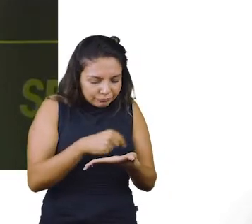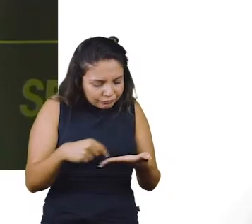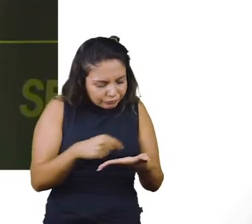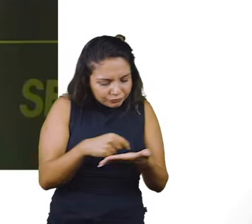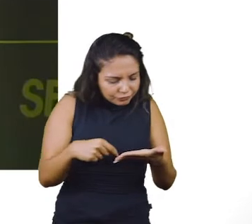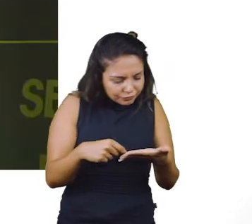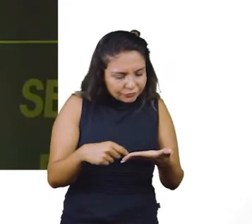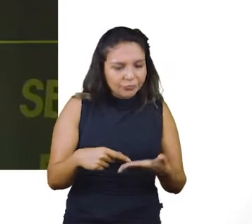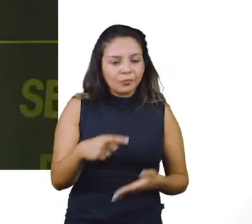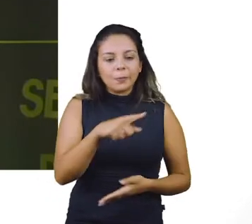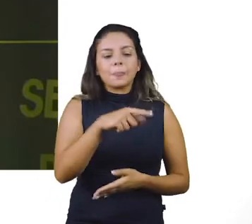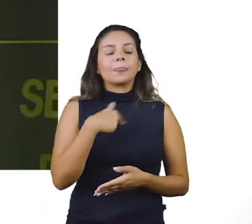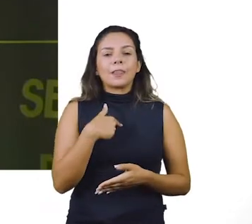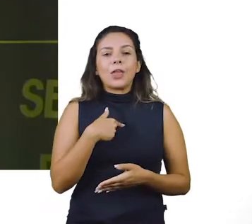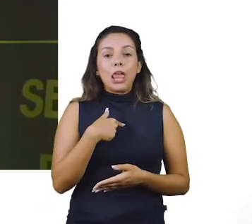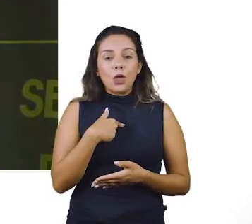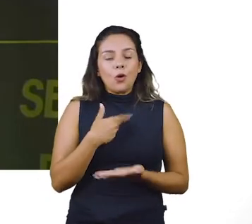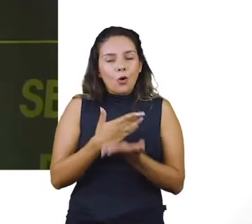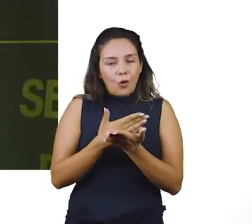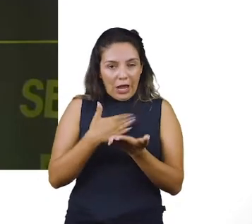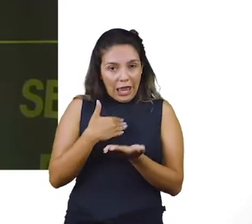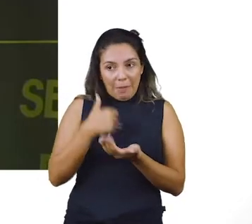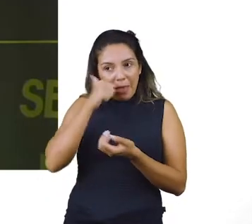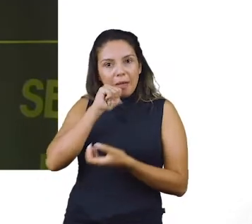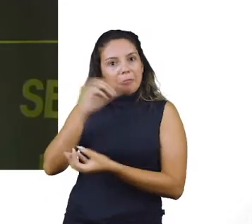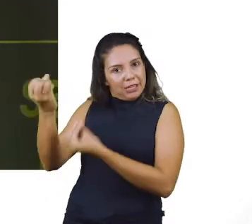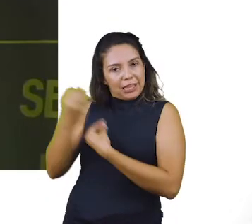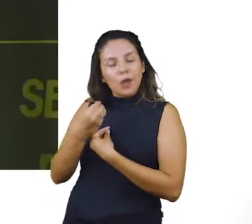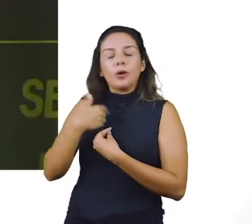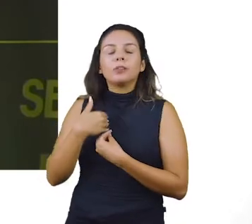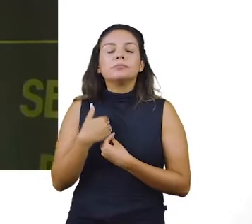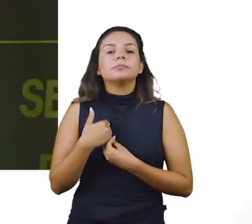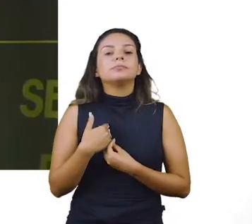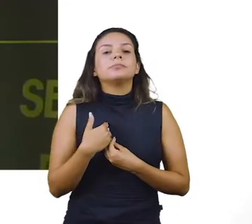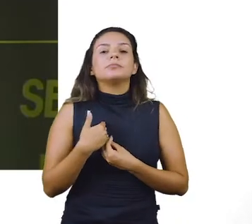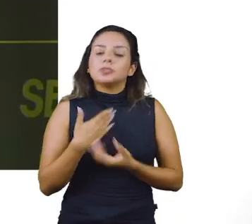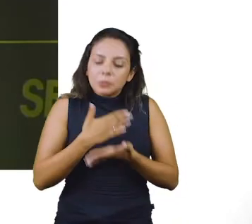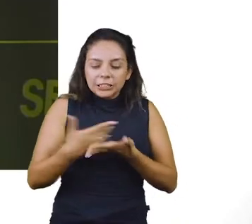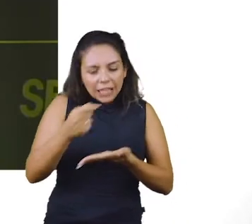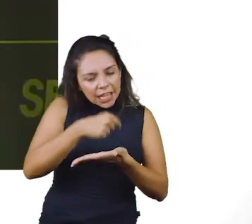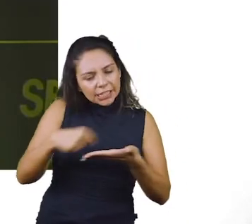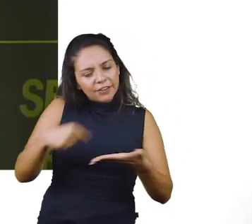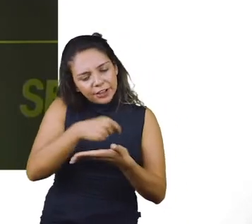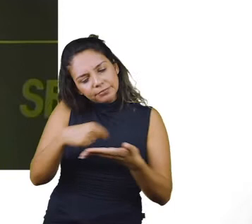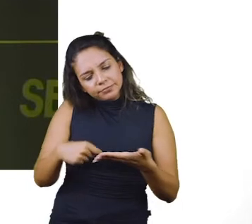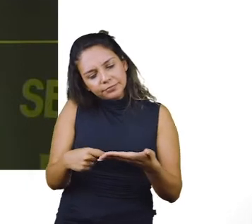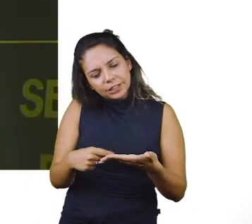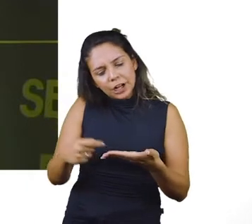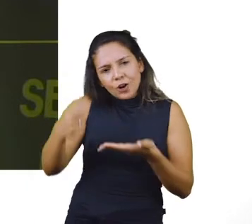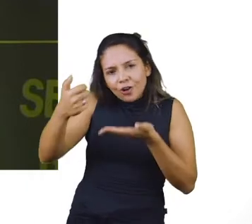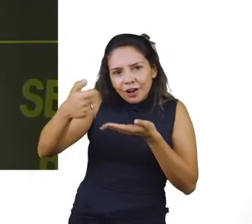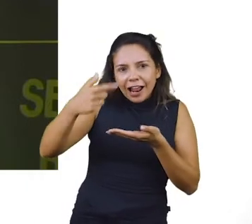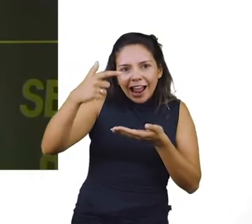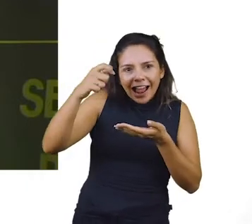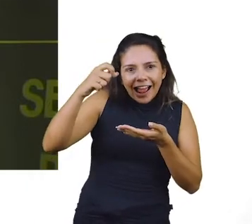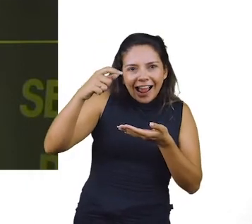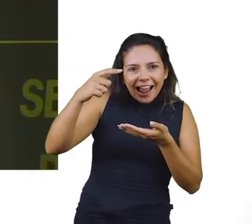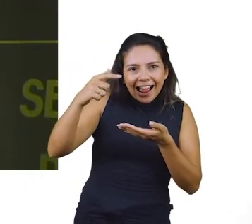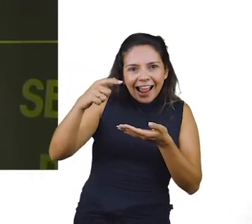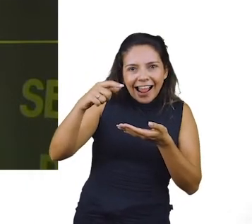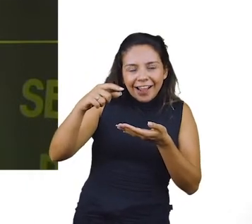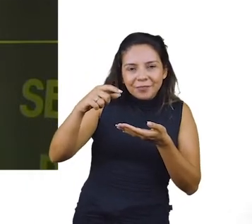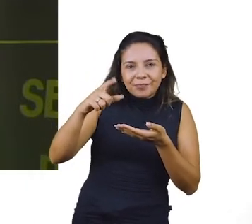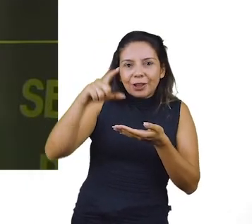luzinha fraca de motor, a óleo diesel, depois no lampião, enfim. E quando eu me mudei para